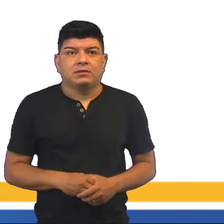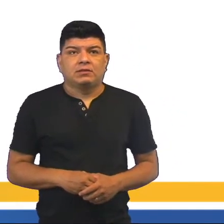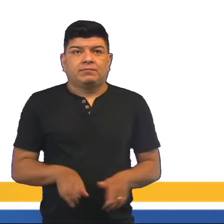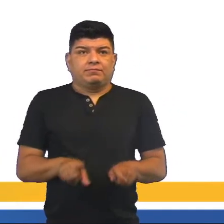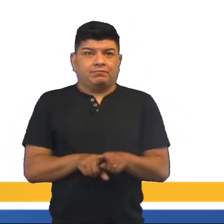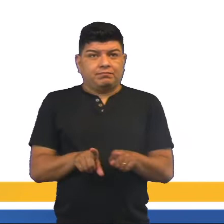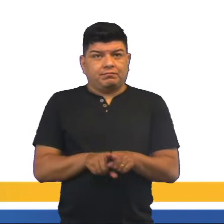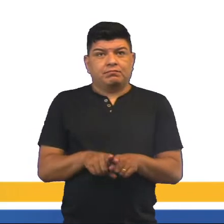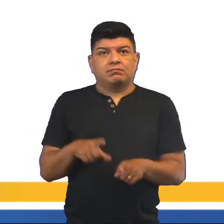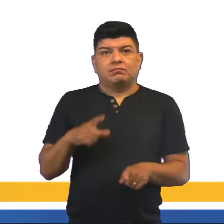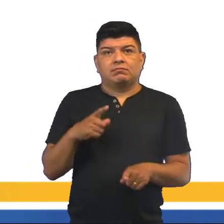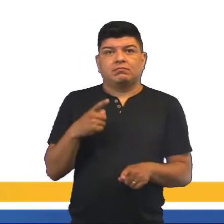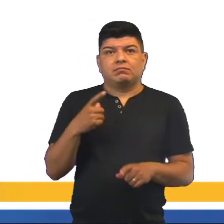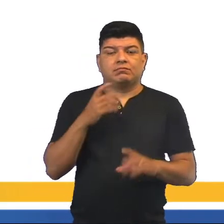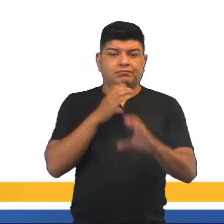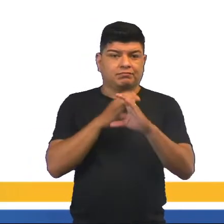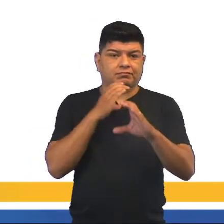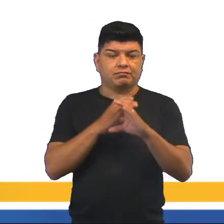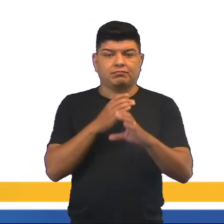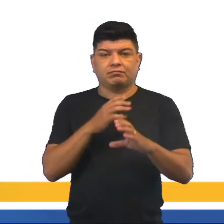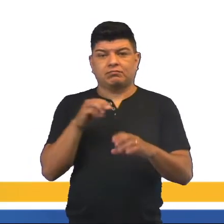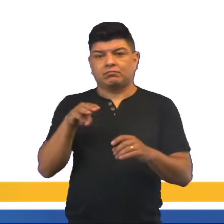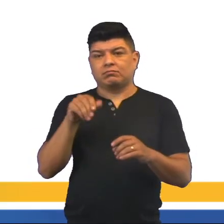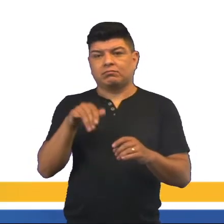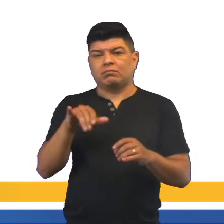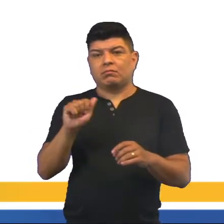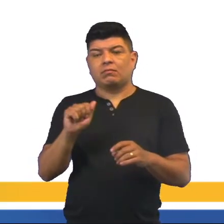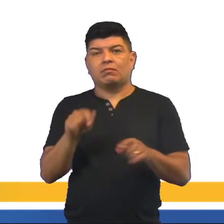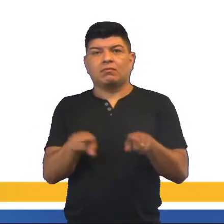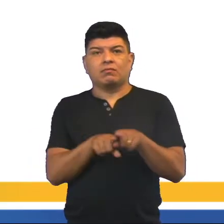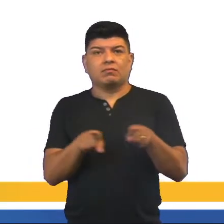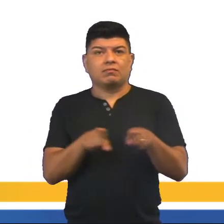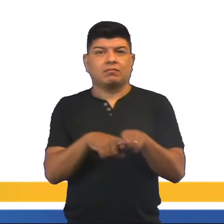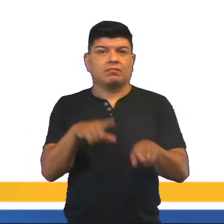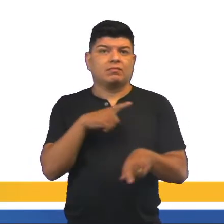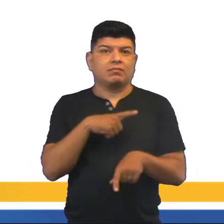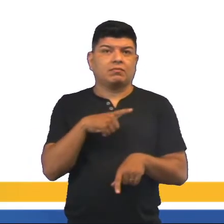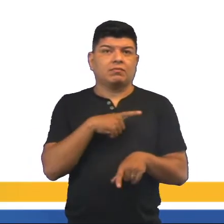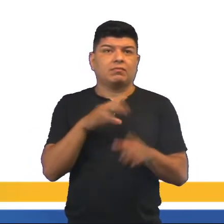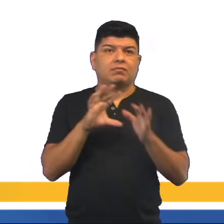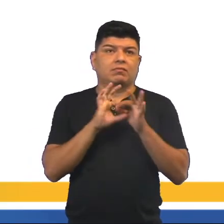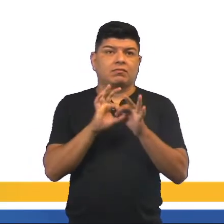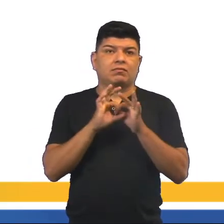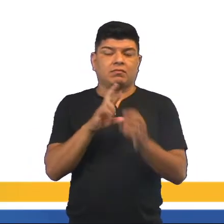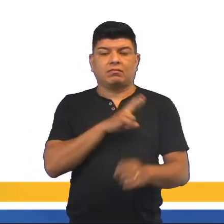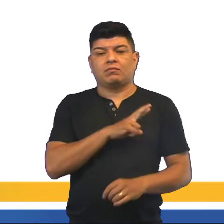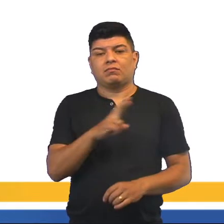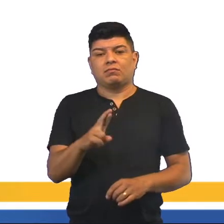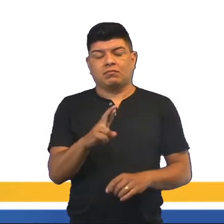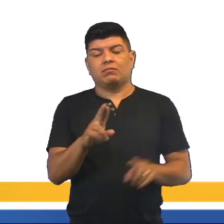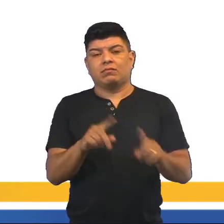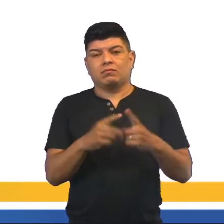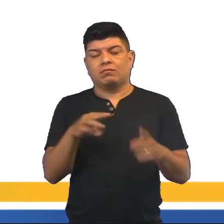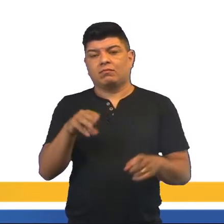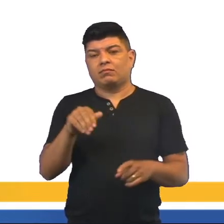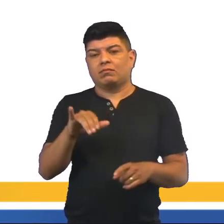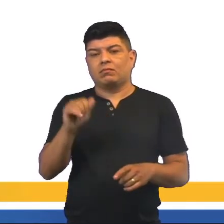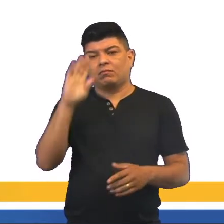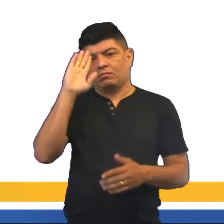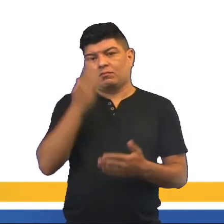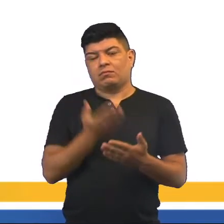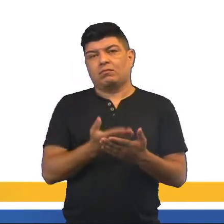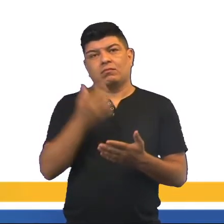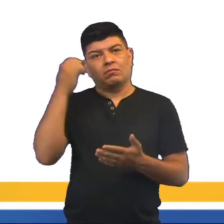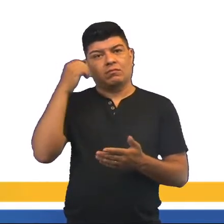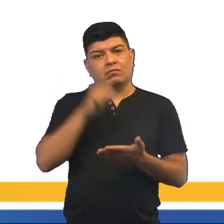de constituir uma forma de comunicação entre os maias, a escrita também tinha uma vinculação religiosa. Os maias acreditavam